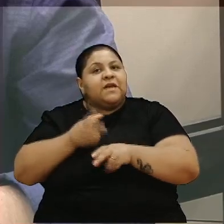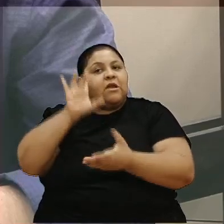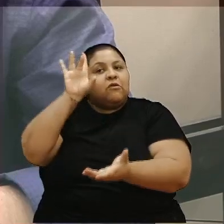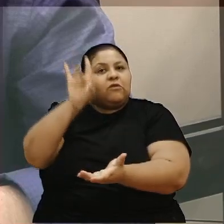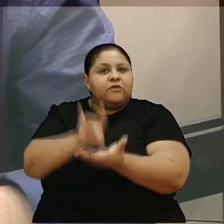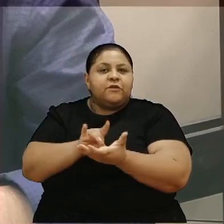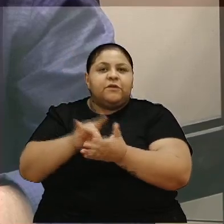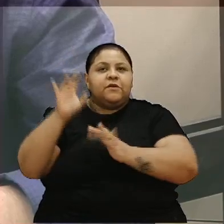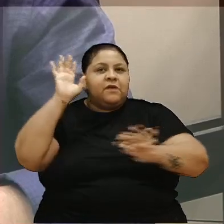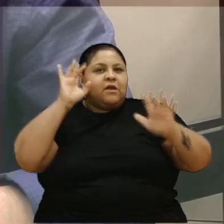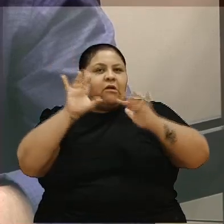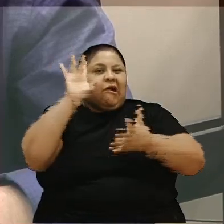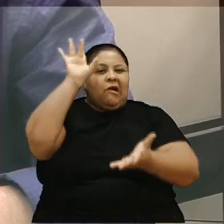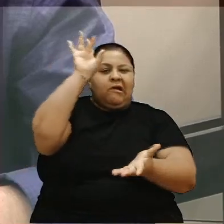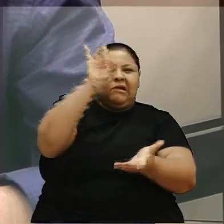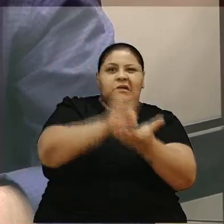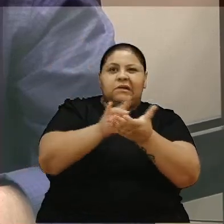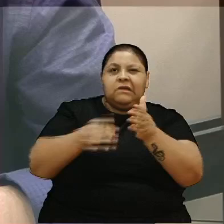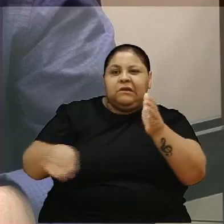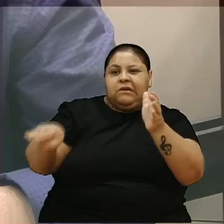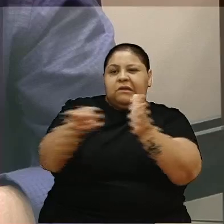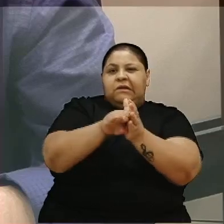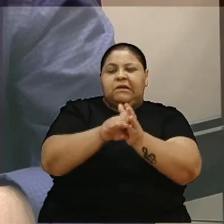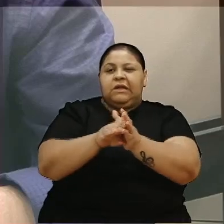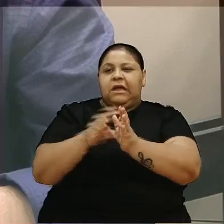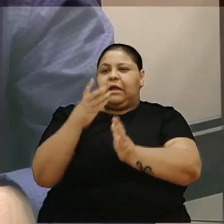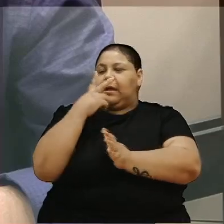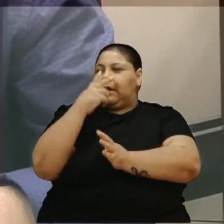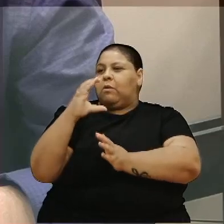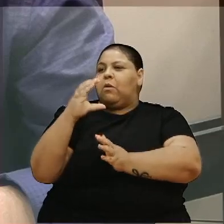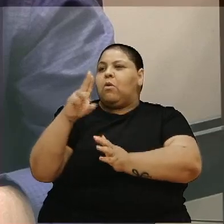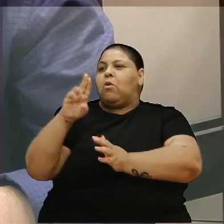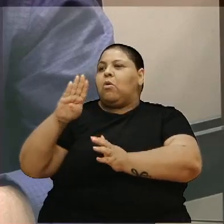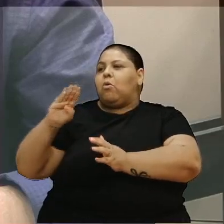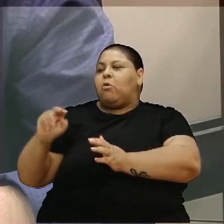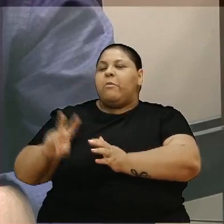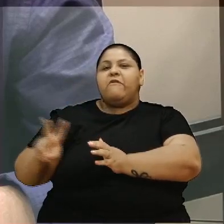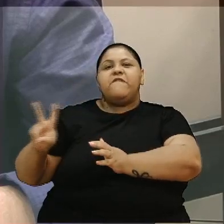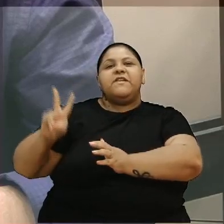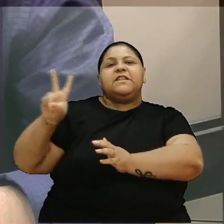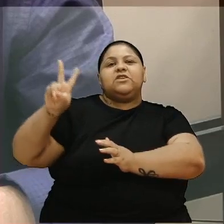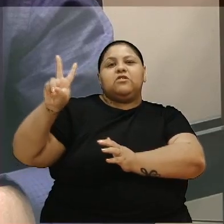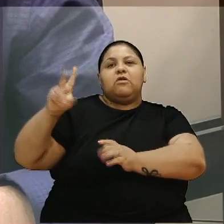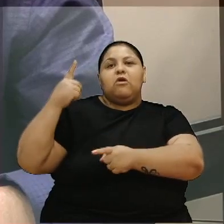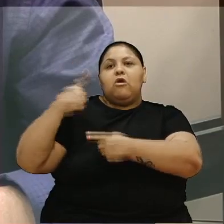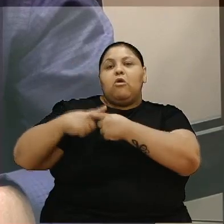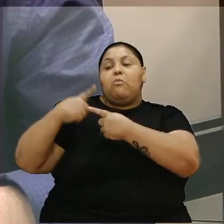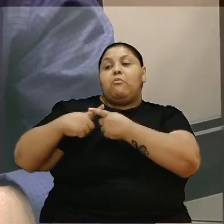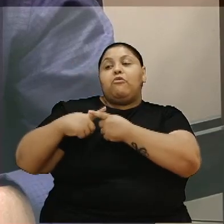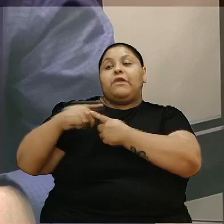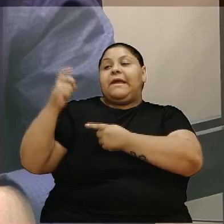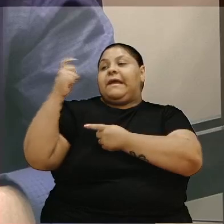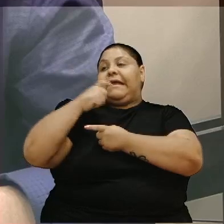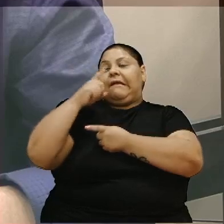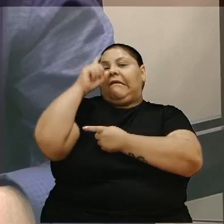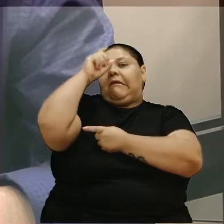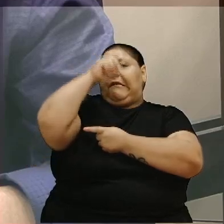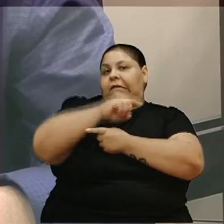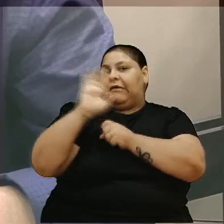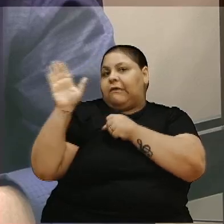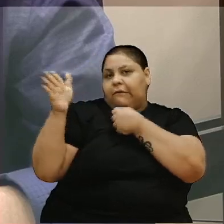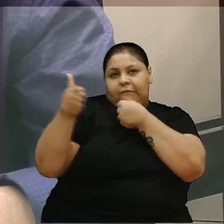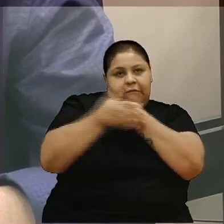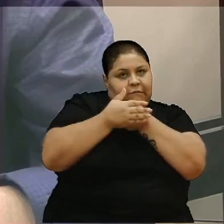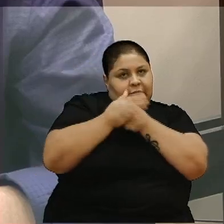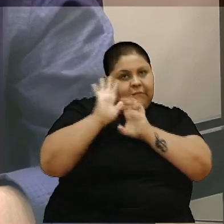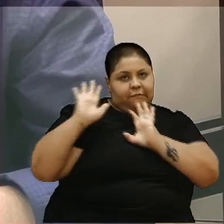e sonham em regulamentar, chegar igual Cuba, Venezuela, Coreia do Norte, por conta dessa mentira aí. É difícil eles esconderem ou